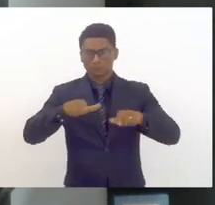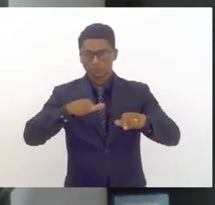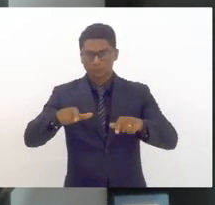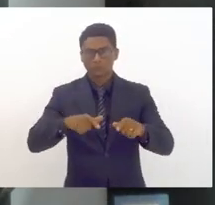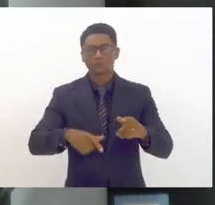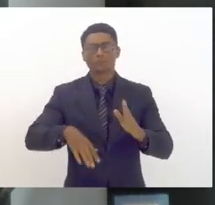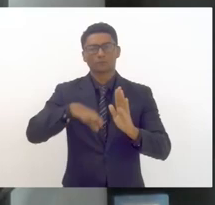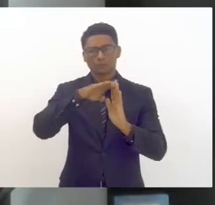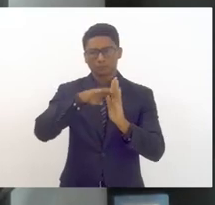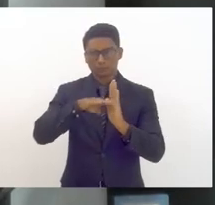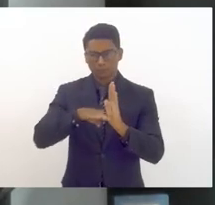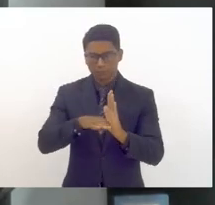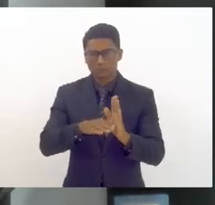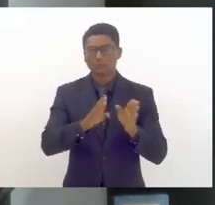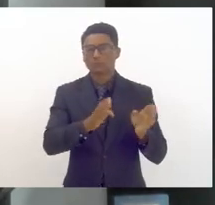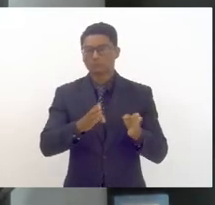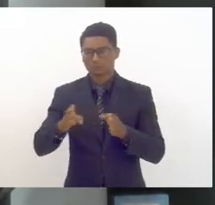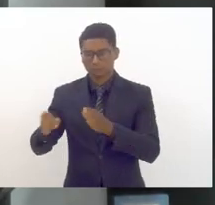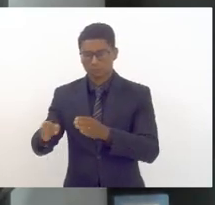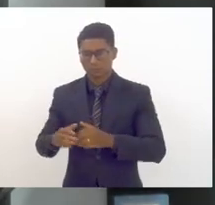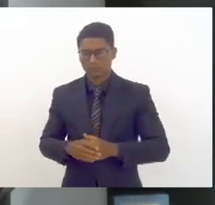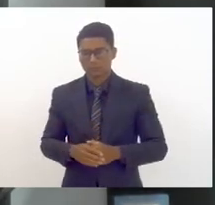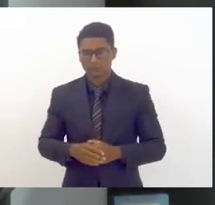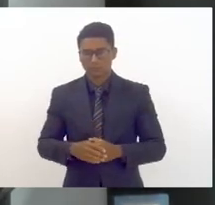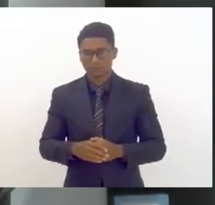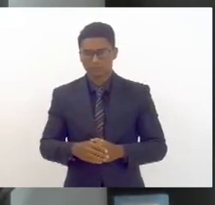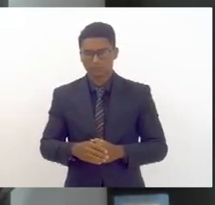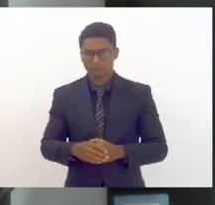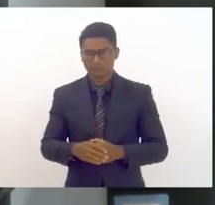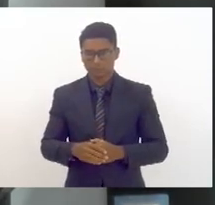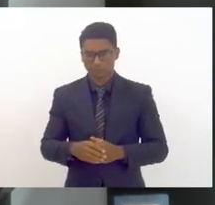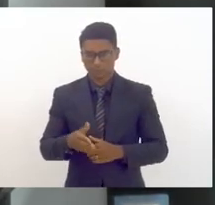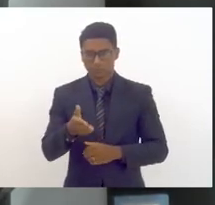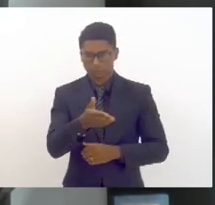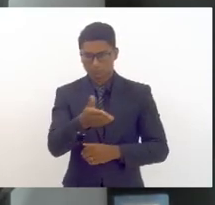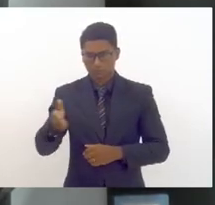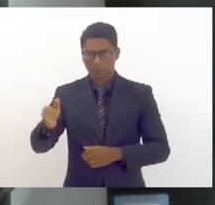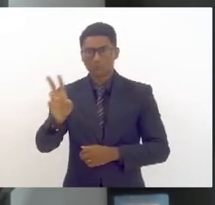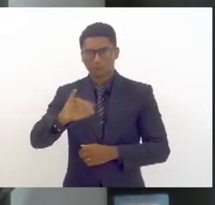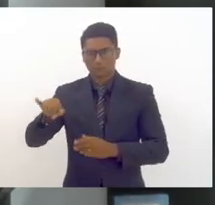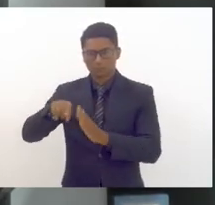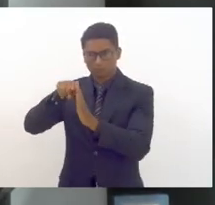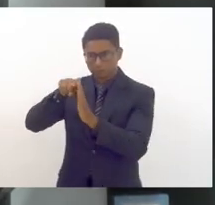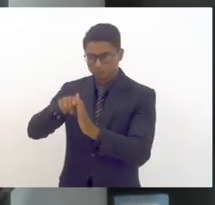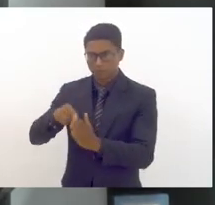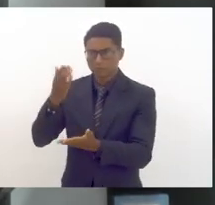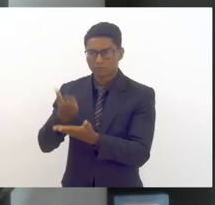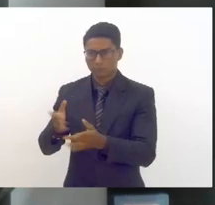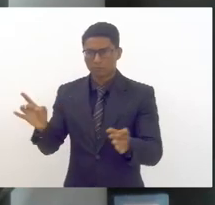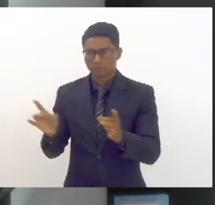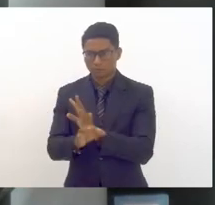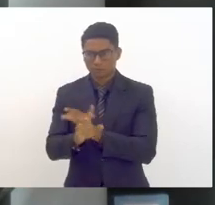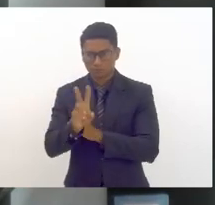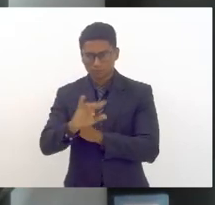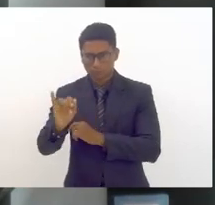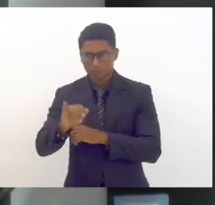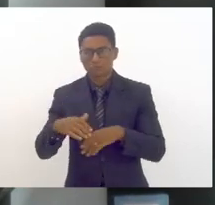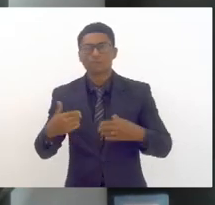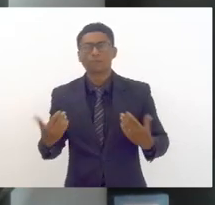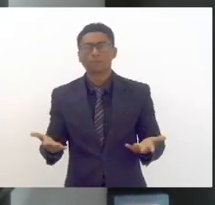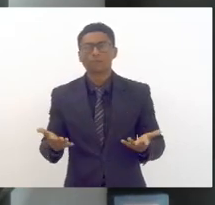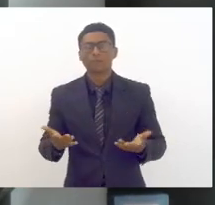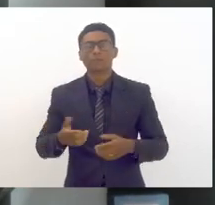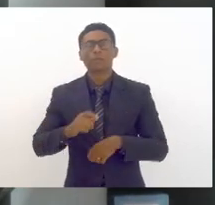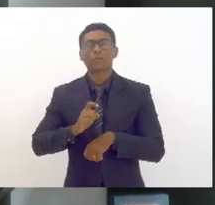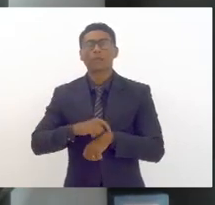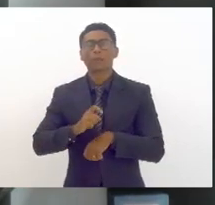cronograma. Mas elas vão fechar esse estudo, né, de cronograma. Tem algum